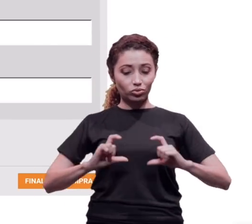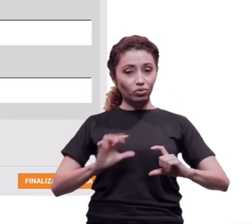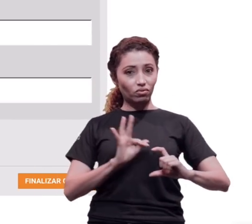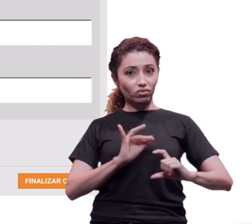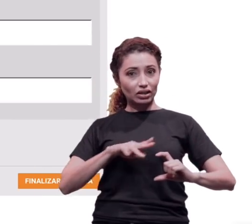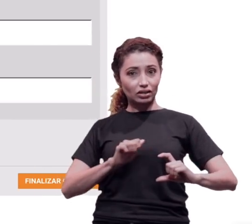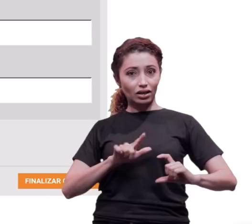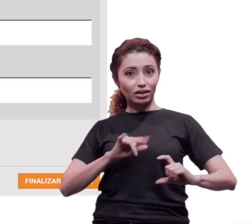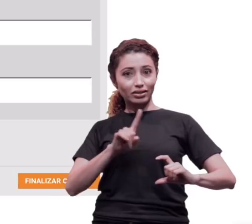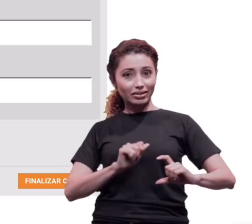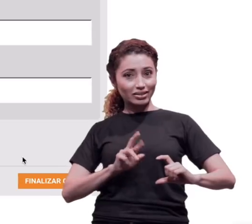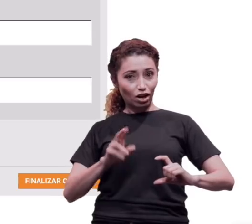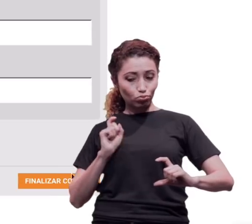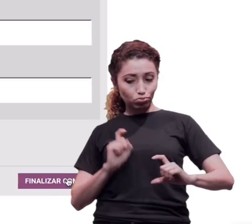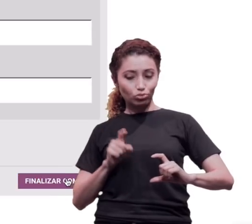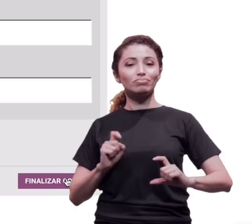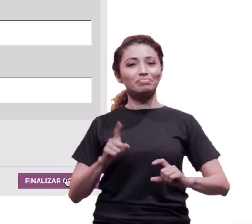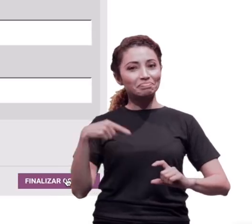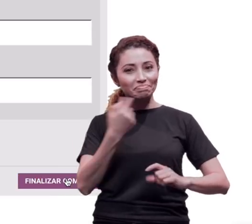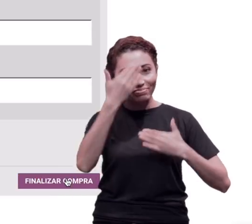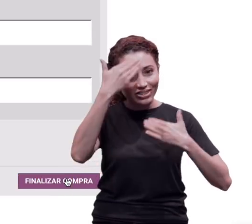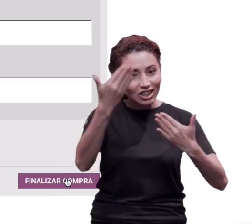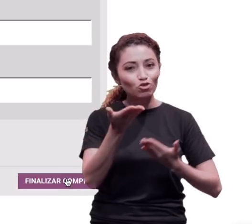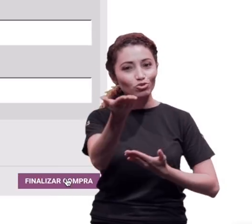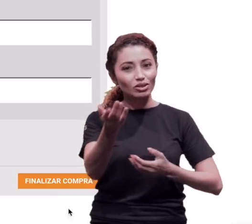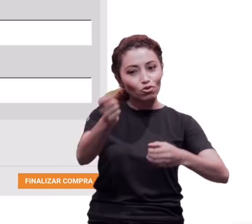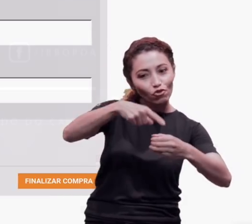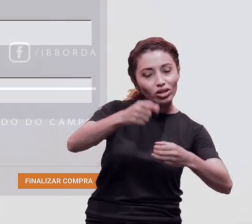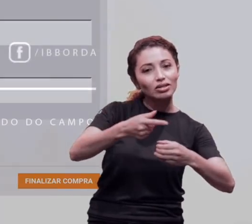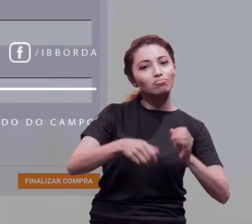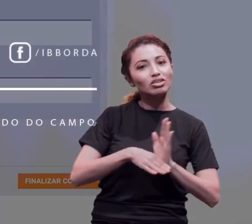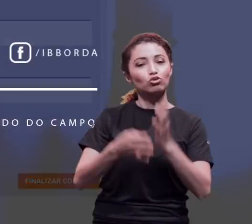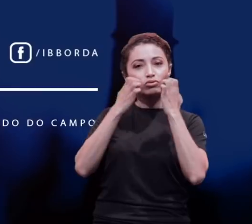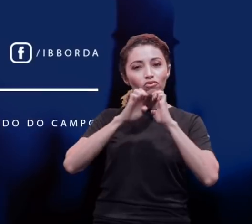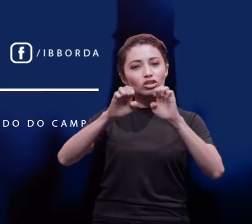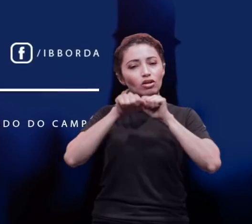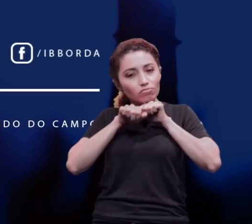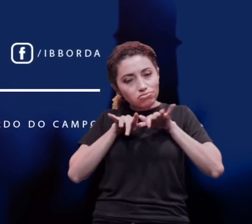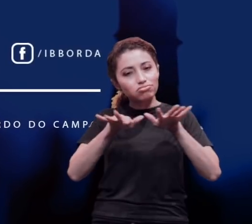fim, clique em Finalizar. Nós agradecemos a sua oferta para